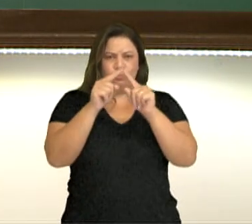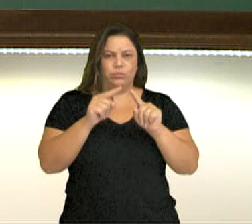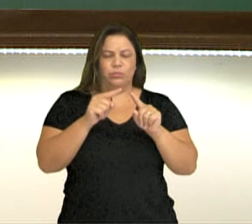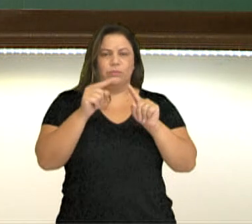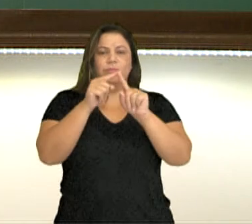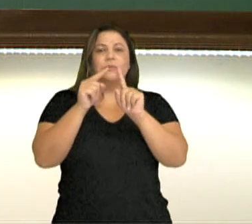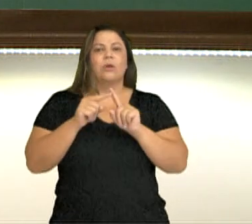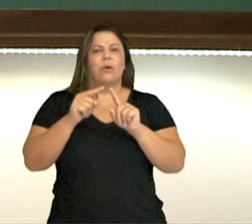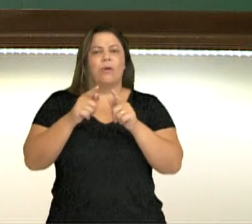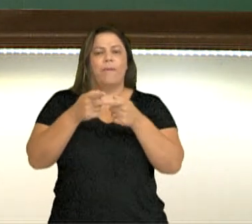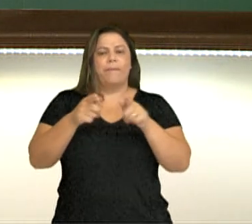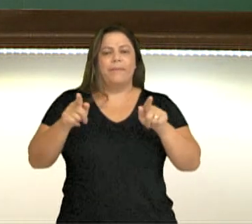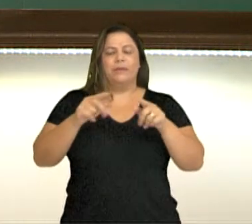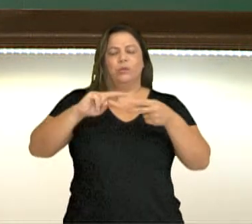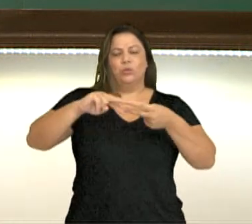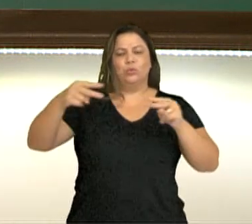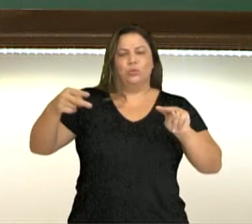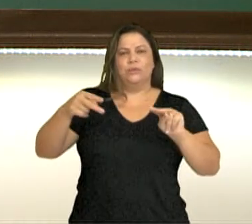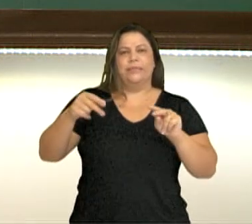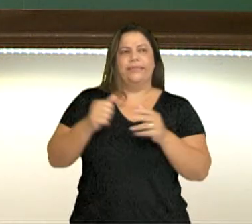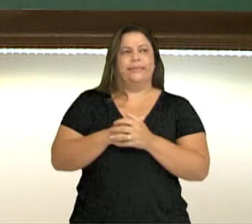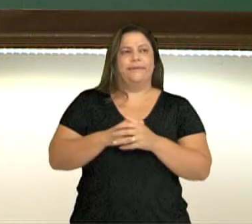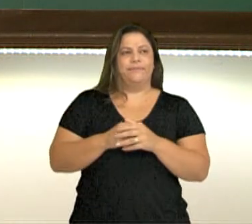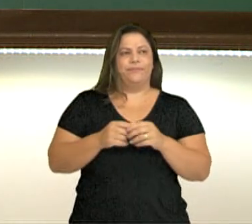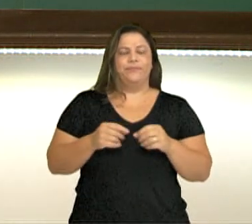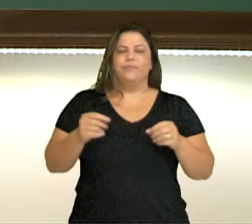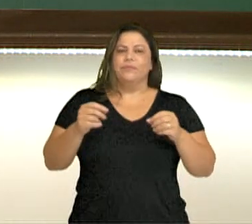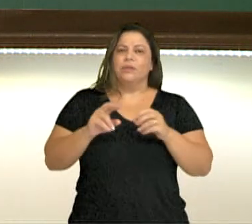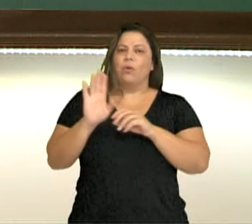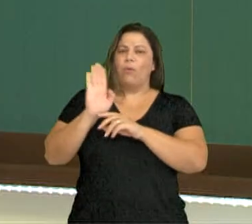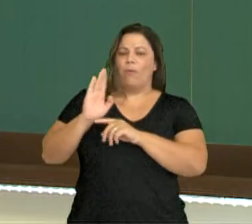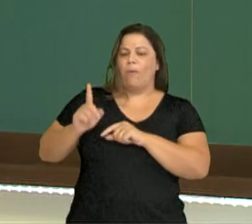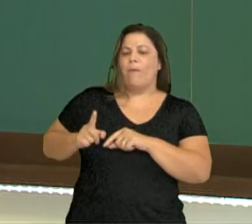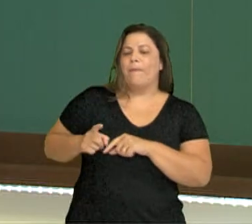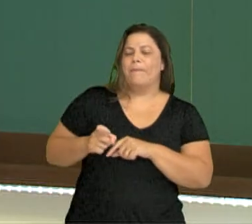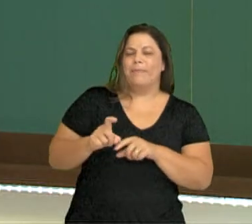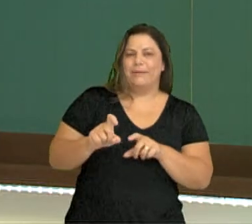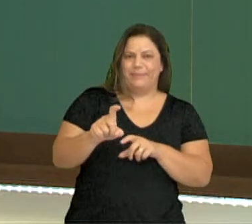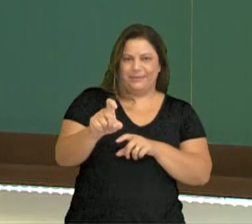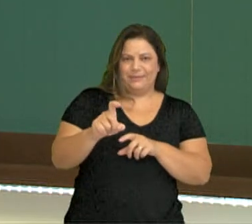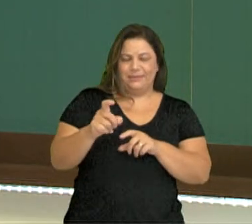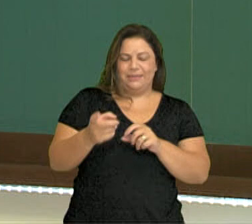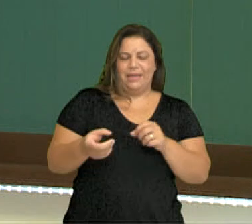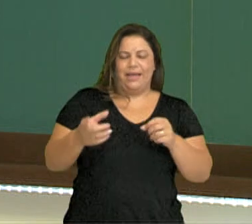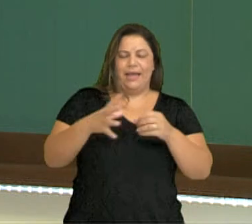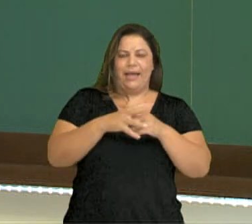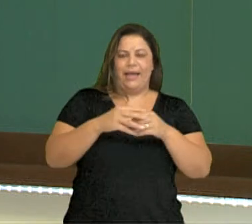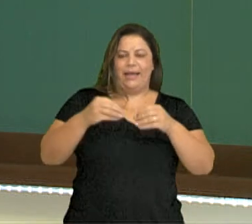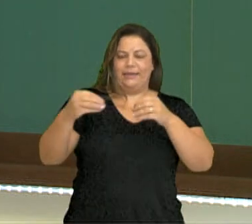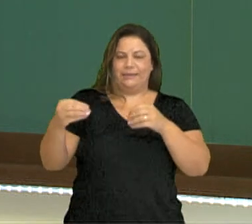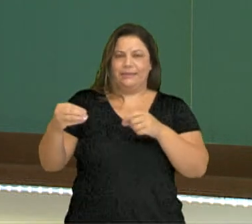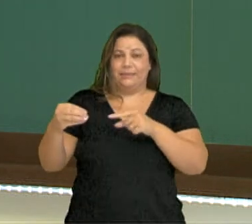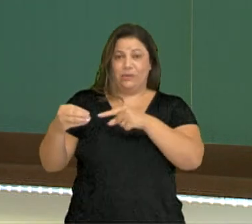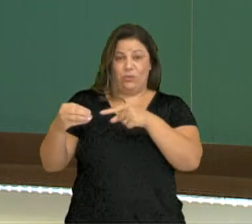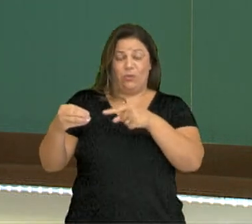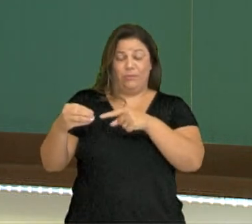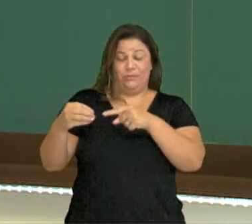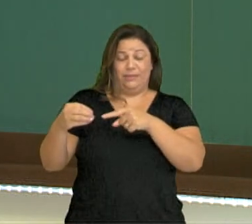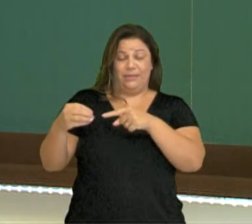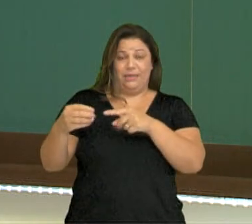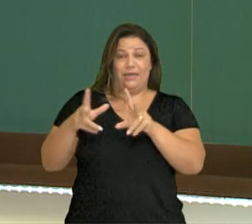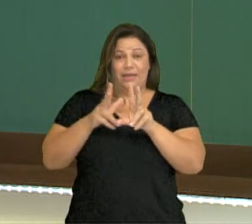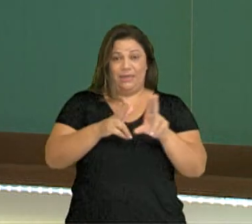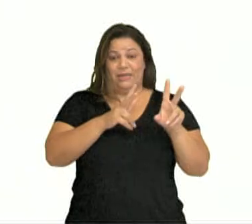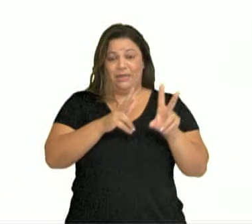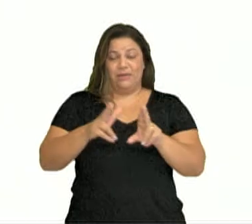gênica. Então, uma bactéria doadora faz a replicação do seu DNA, insere